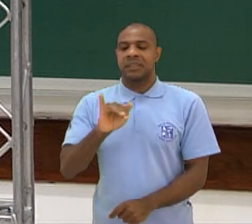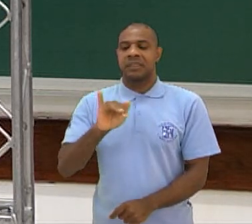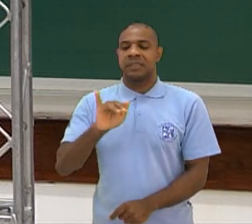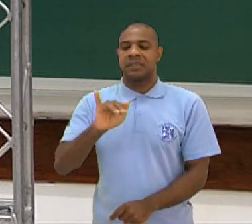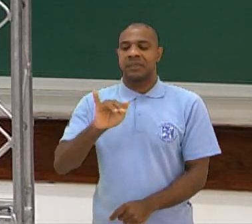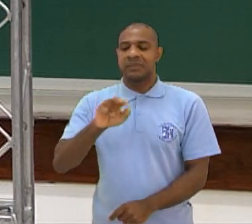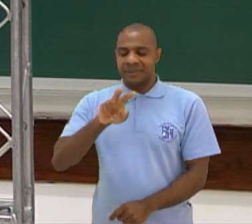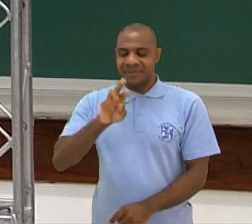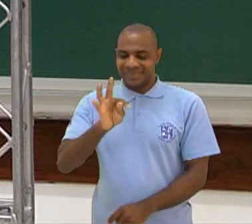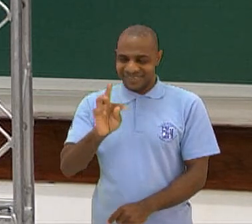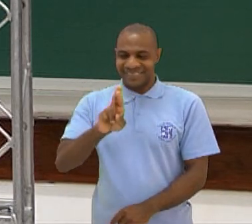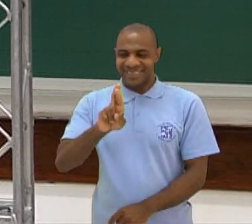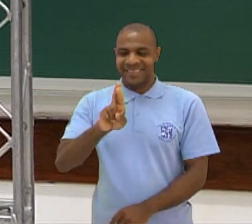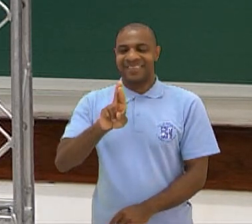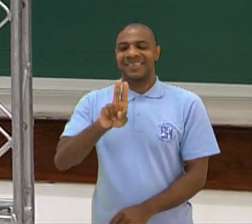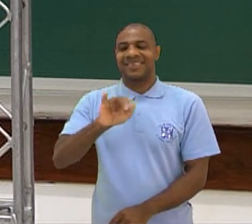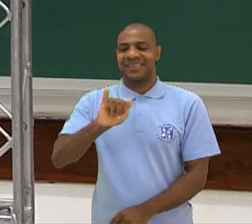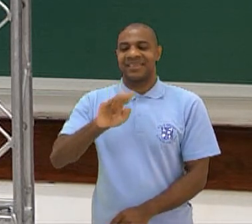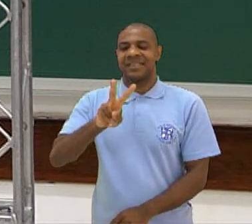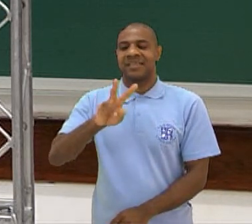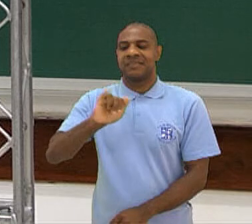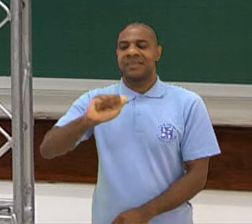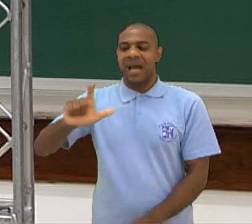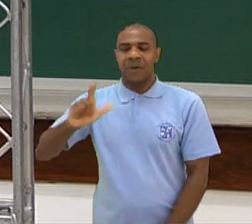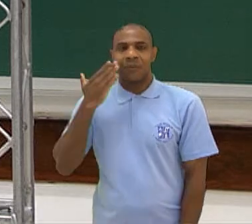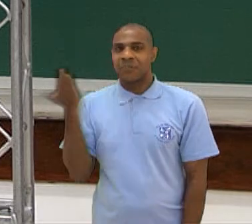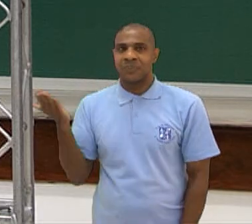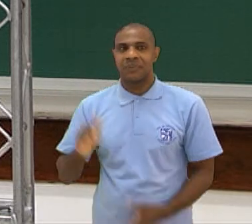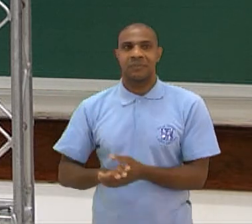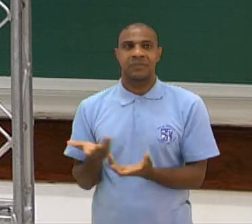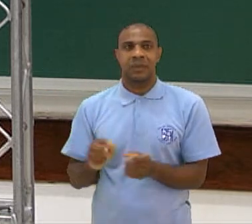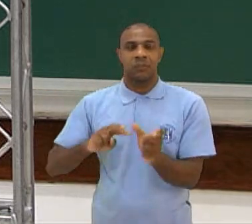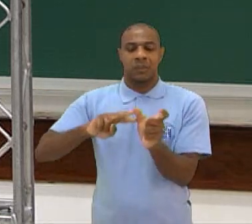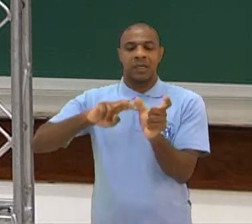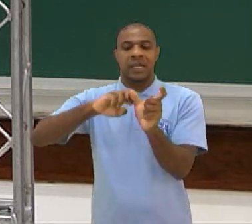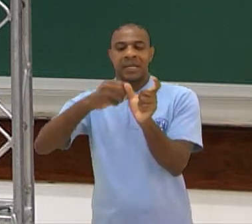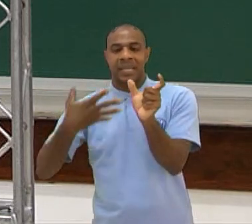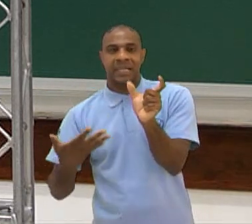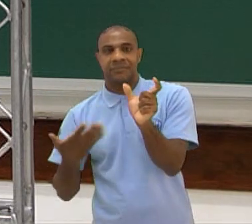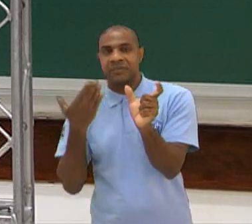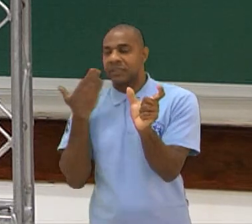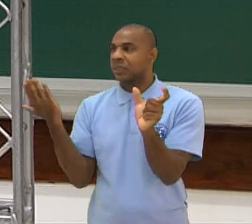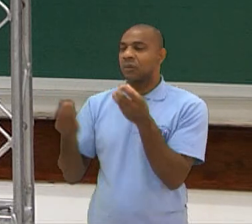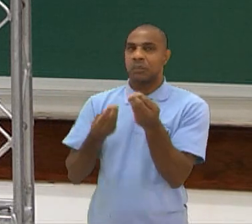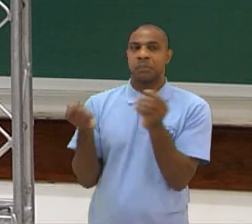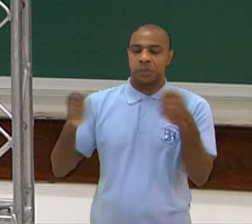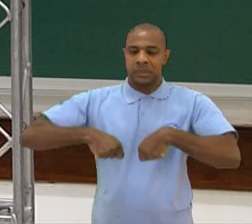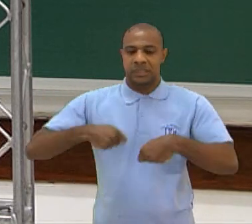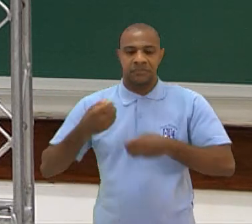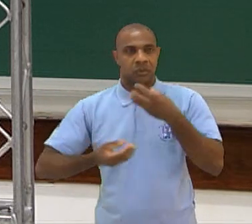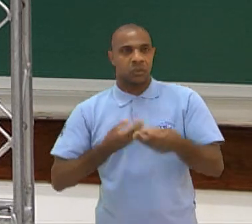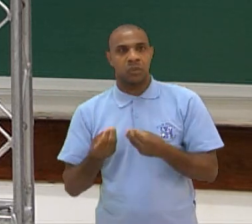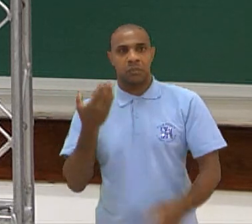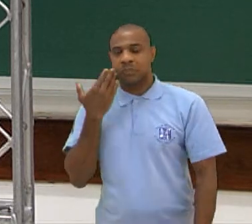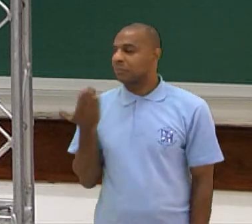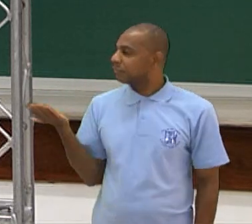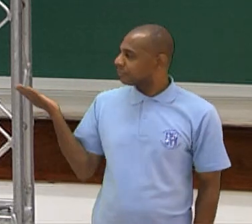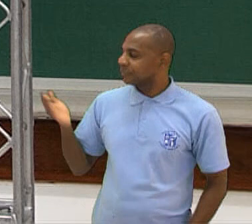sempre, sempre, sempre, eu tenho como solução 0, 0, 0. Tá certo? Essa solução recebe o nome como solução